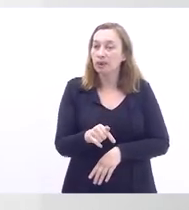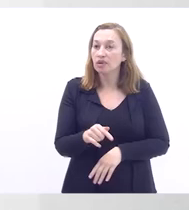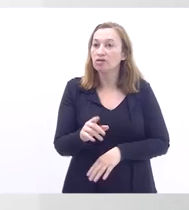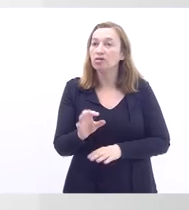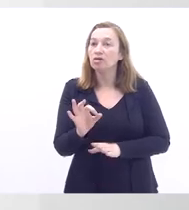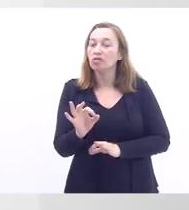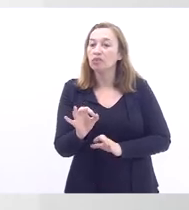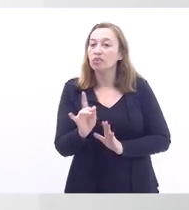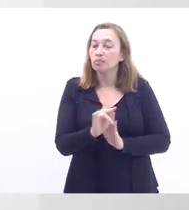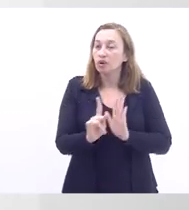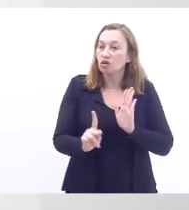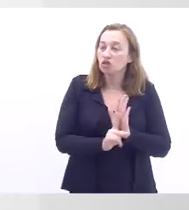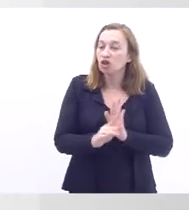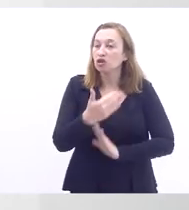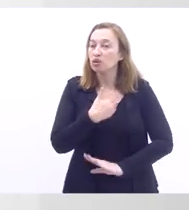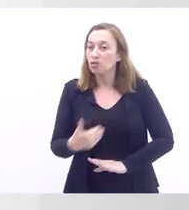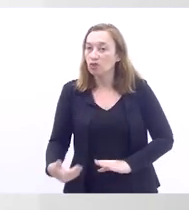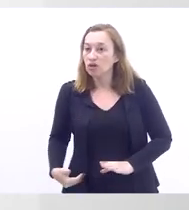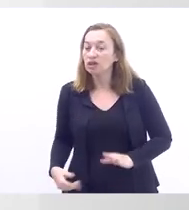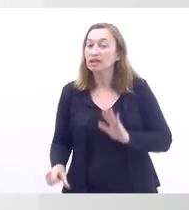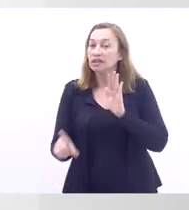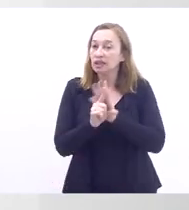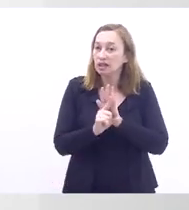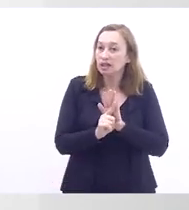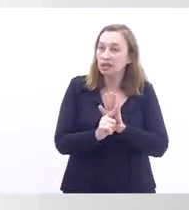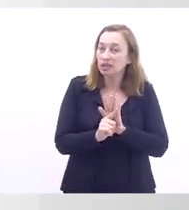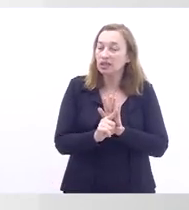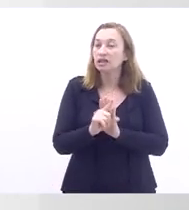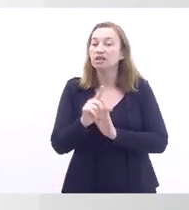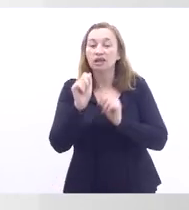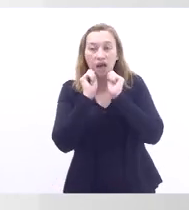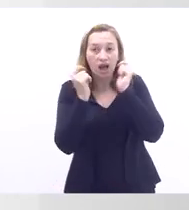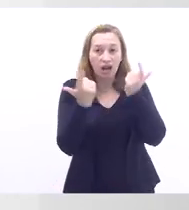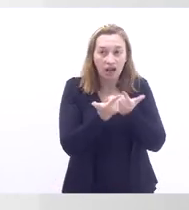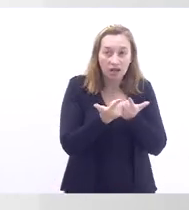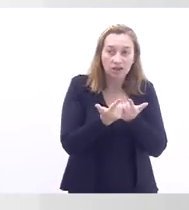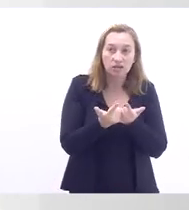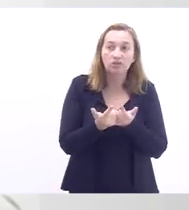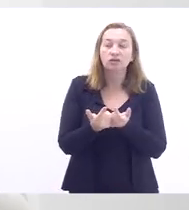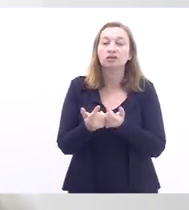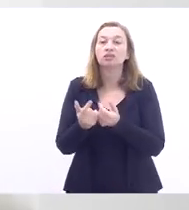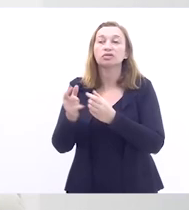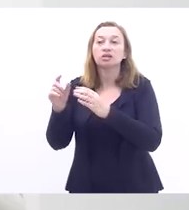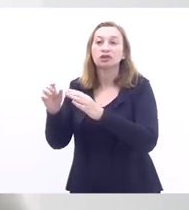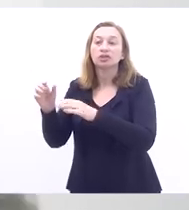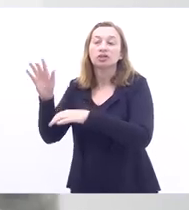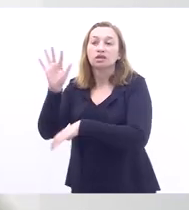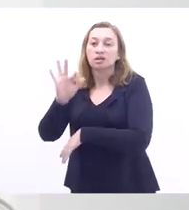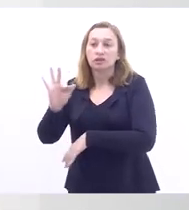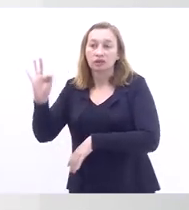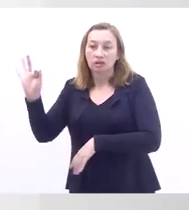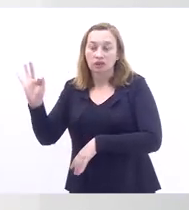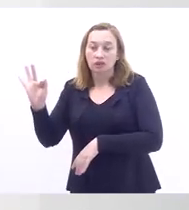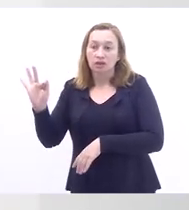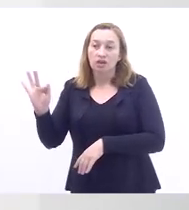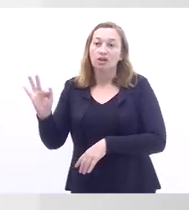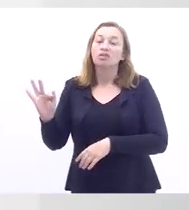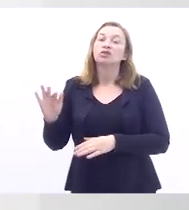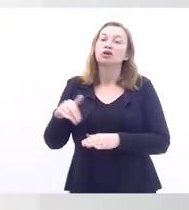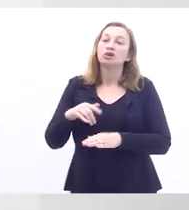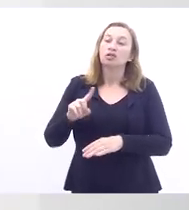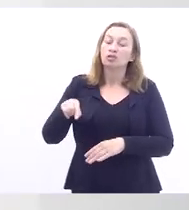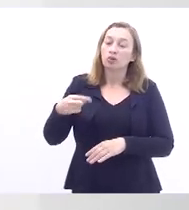projetos de governo e projeto de lei seja na alerj seja na Congresso Nacional e nos governos